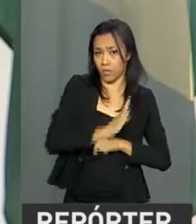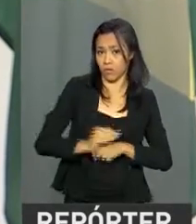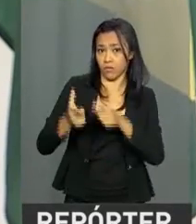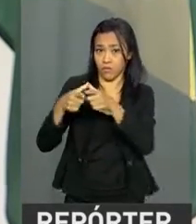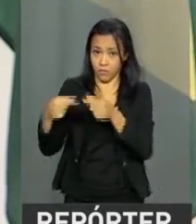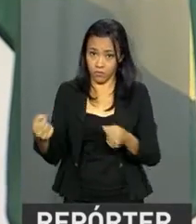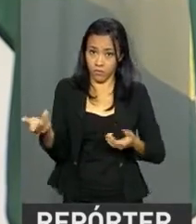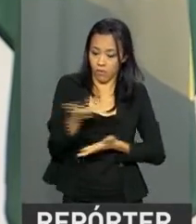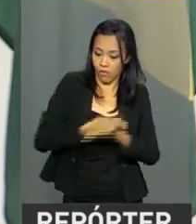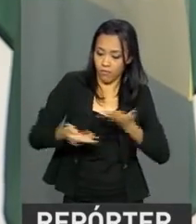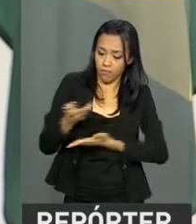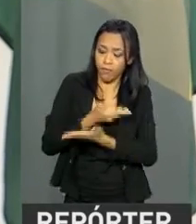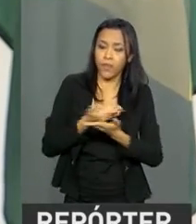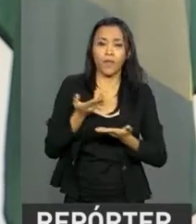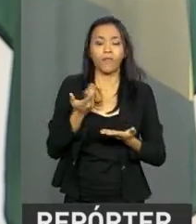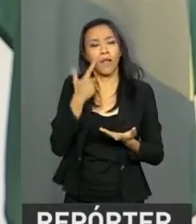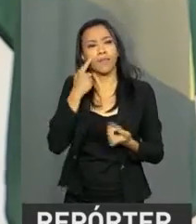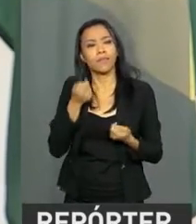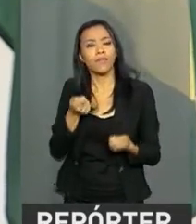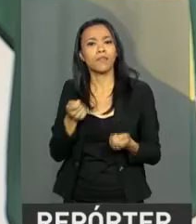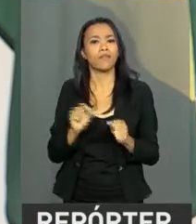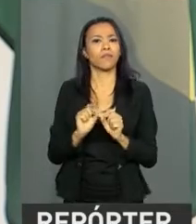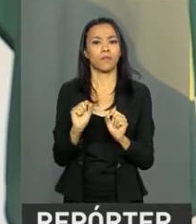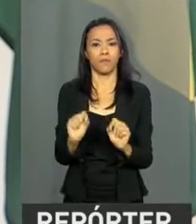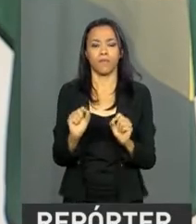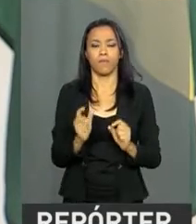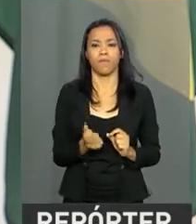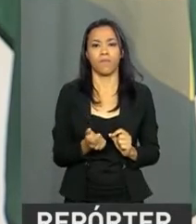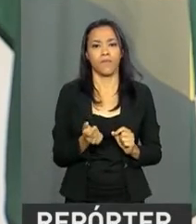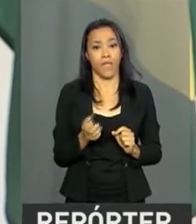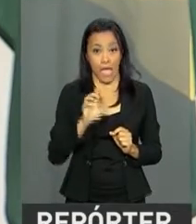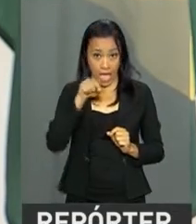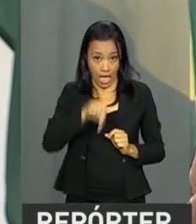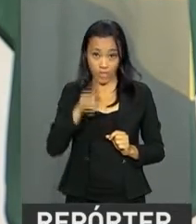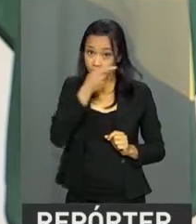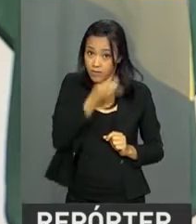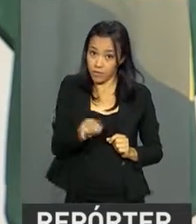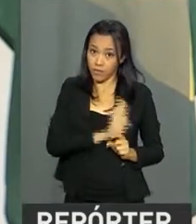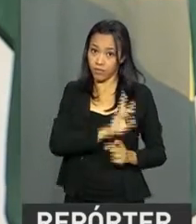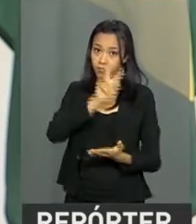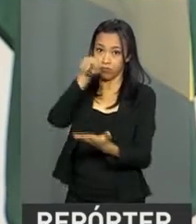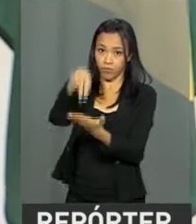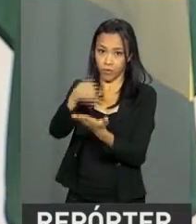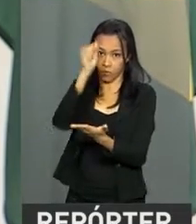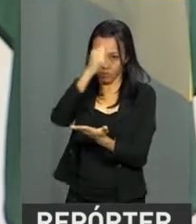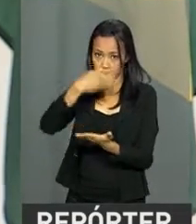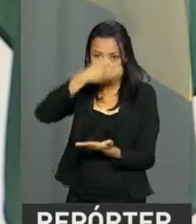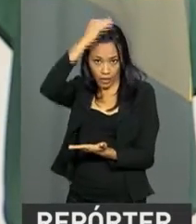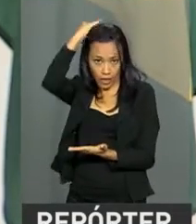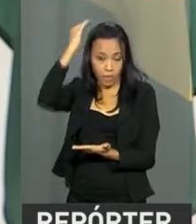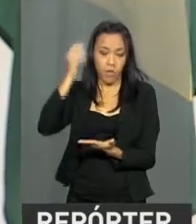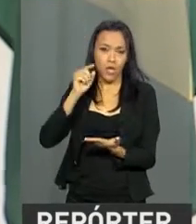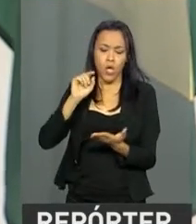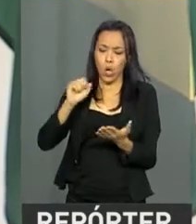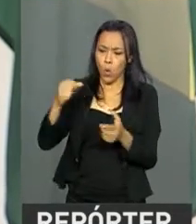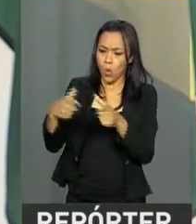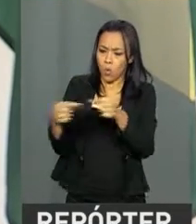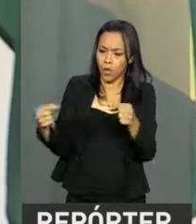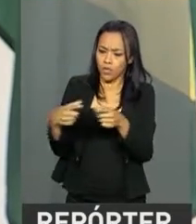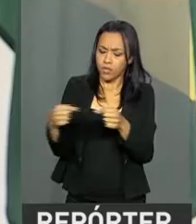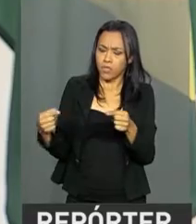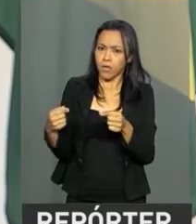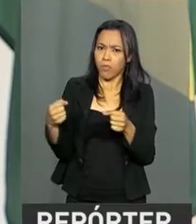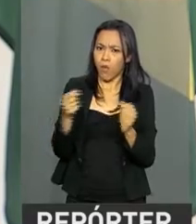tentar fazer com que, com uma visita como essa, botando o Japão no centro das atenções do